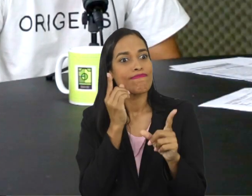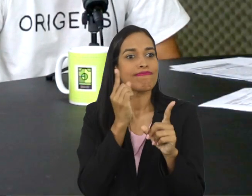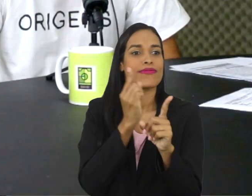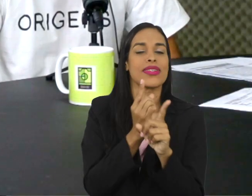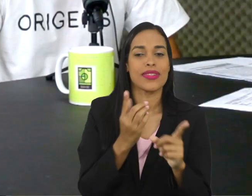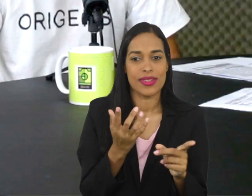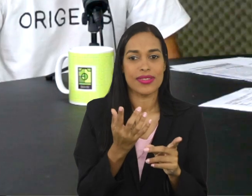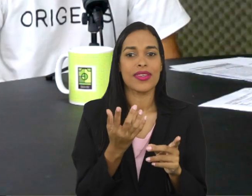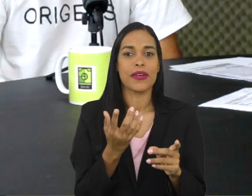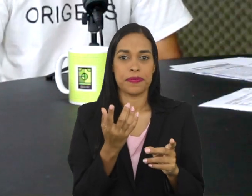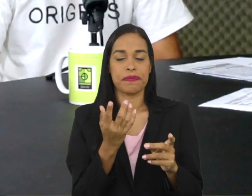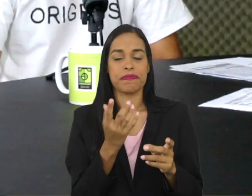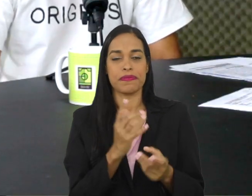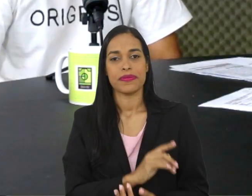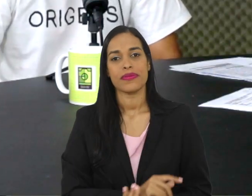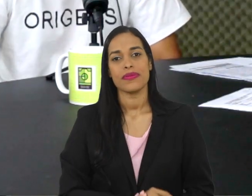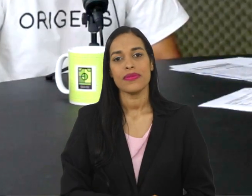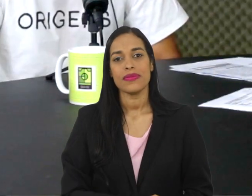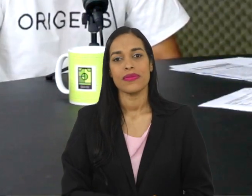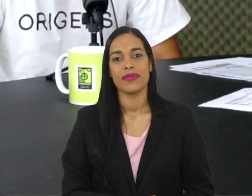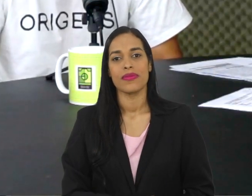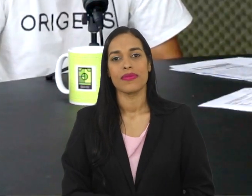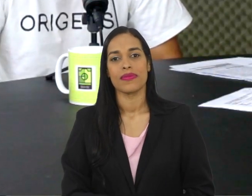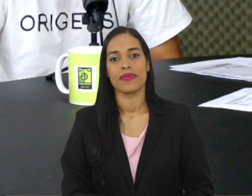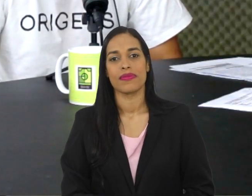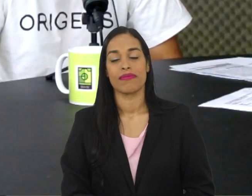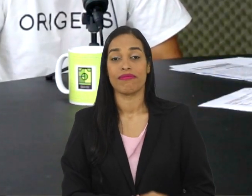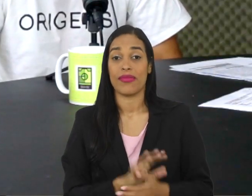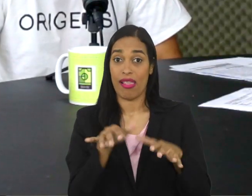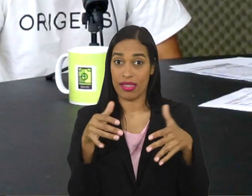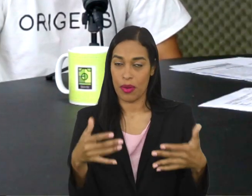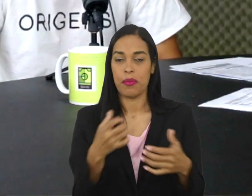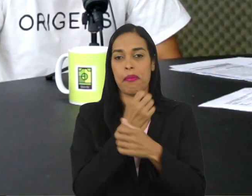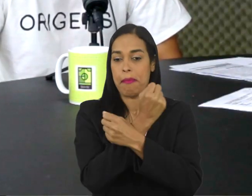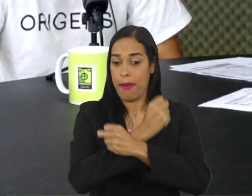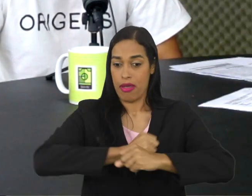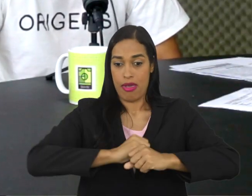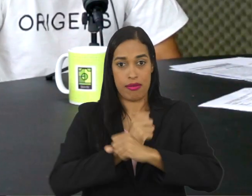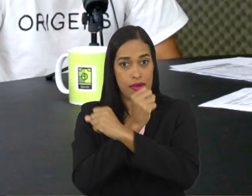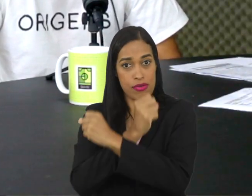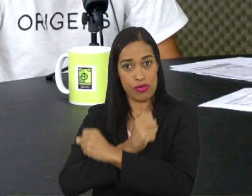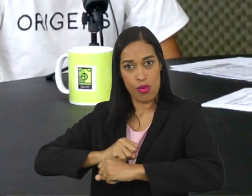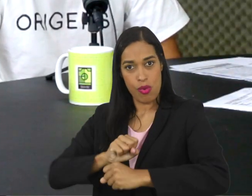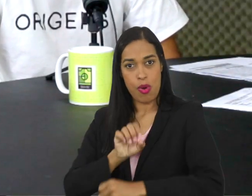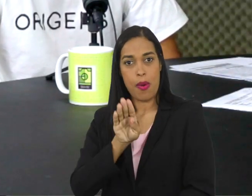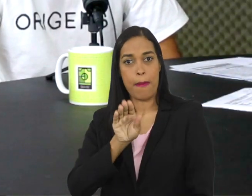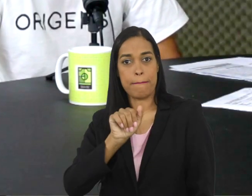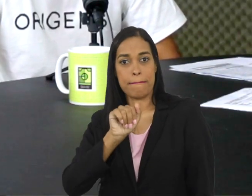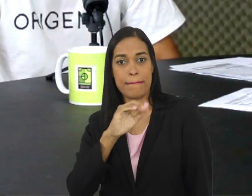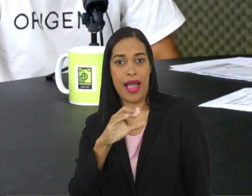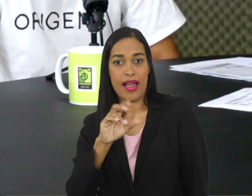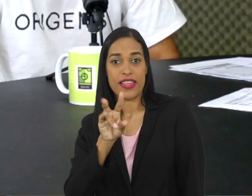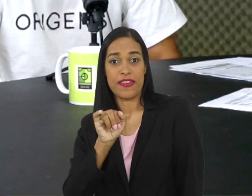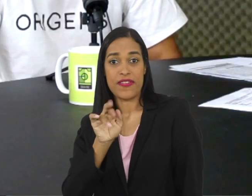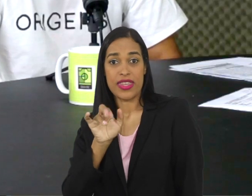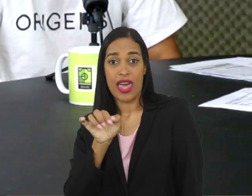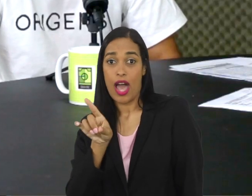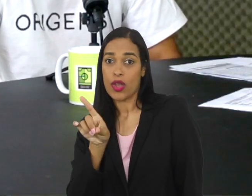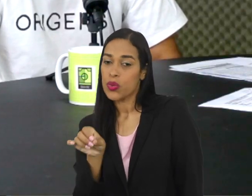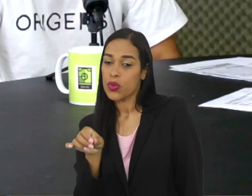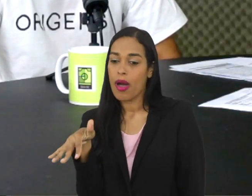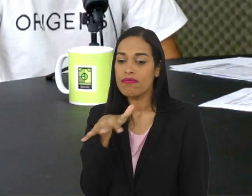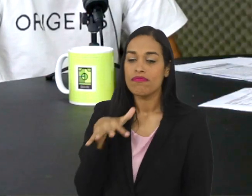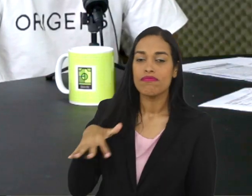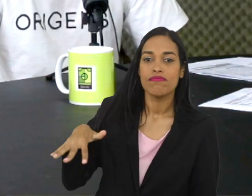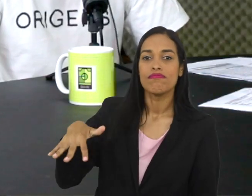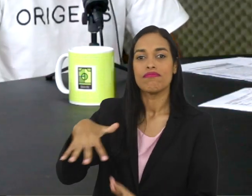com o maracatu? Certo. Veja, a manifestação do maracatu, especialmente o de baque virado, que é daqui da região metropolitana